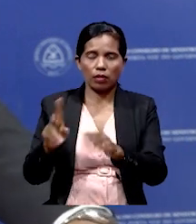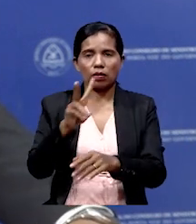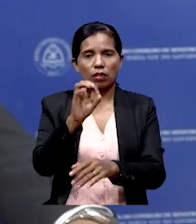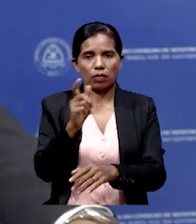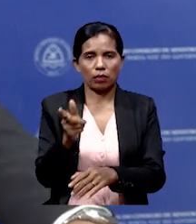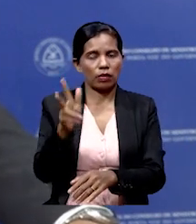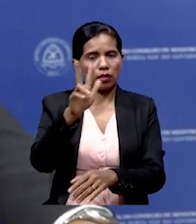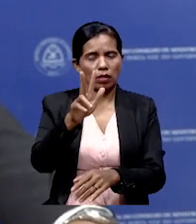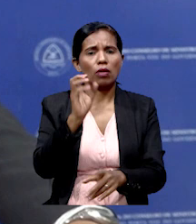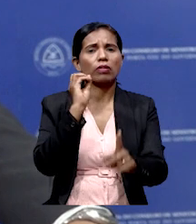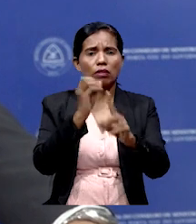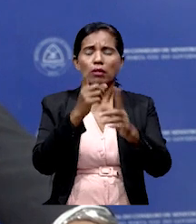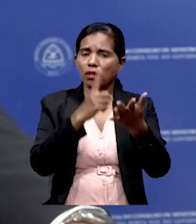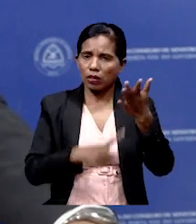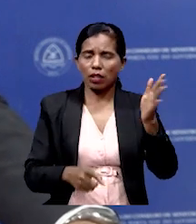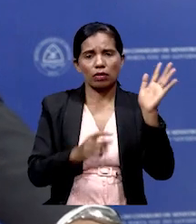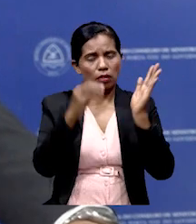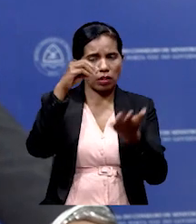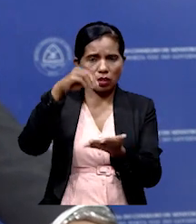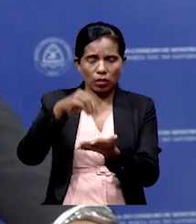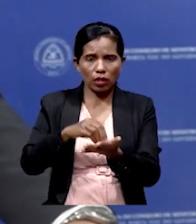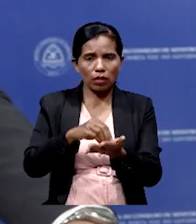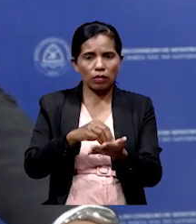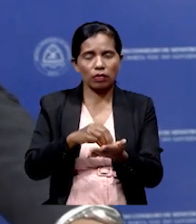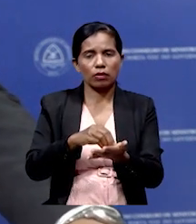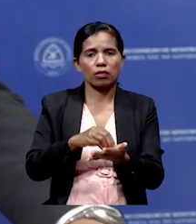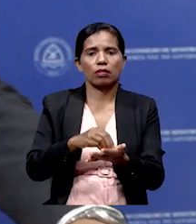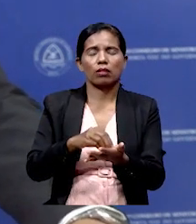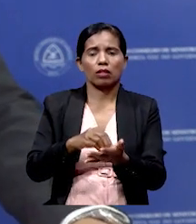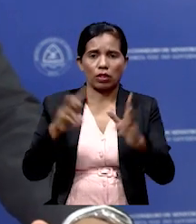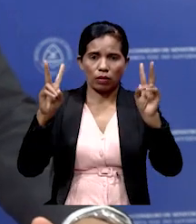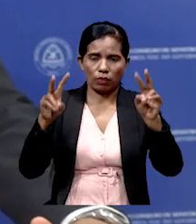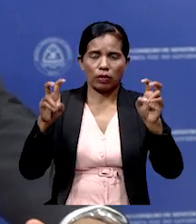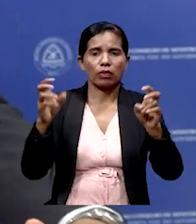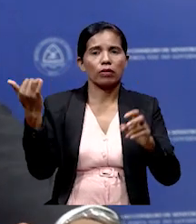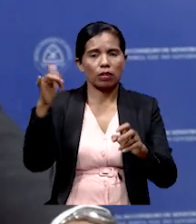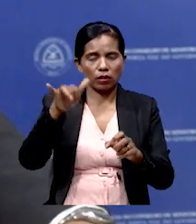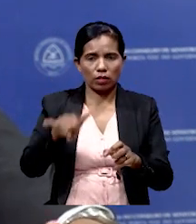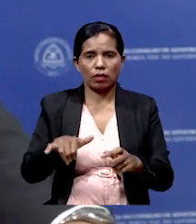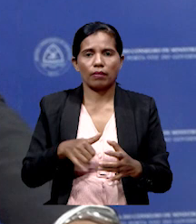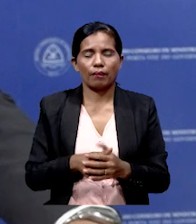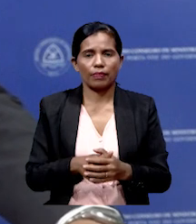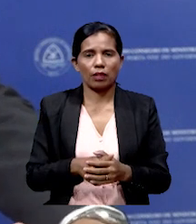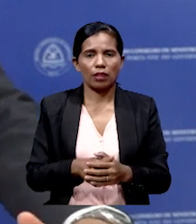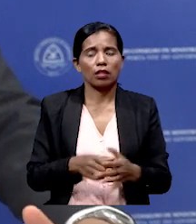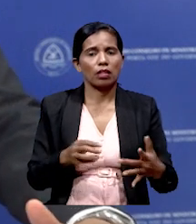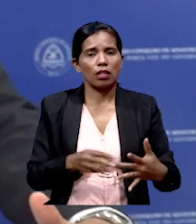2023. Nenhum objetivo seja, nenhum objetivo do retorno. Opções será, opções estratégicas